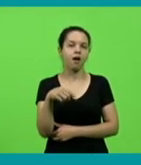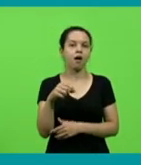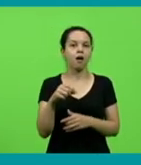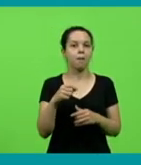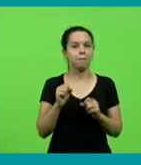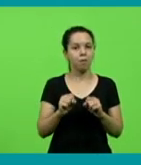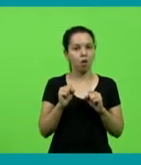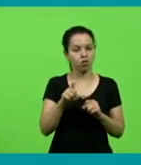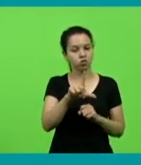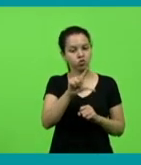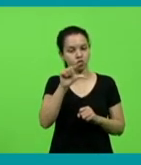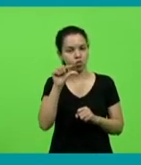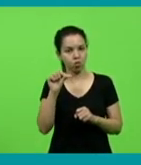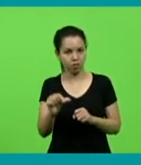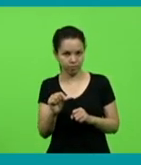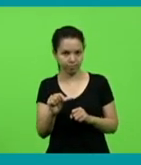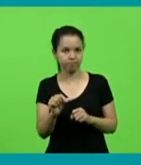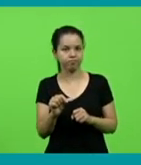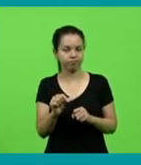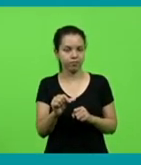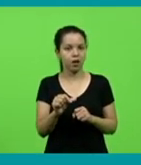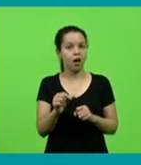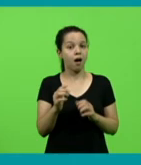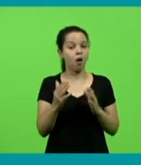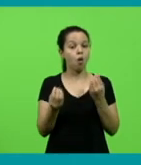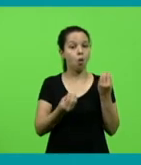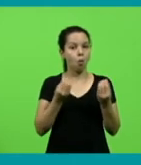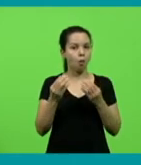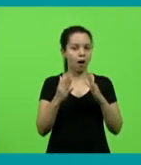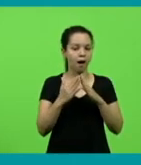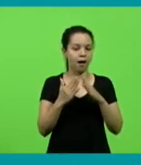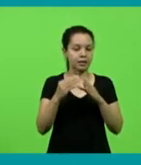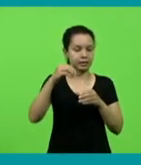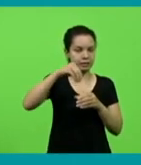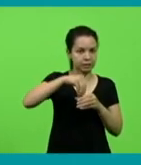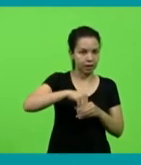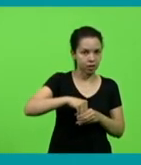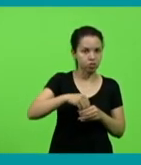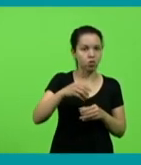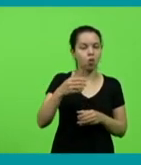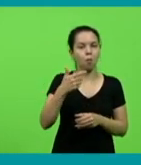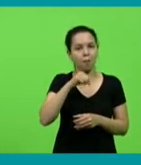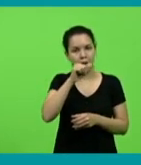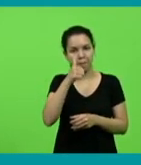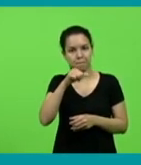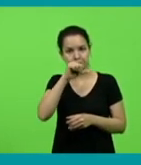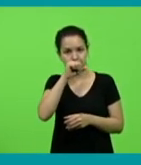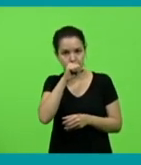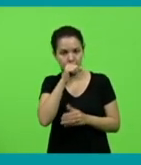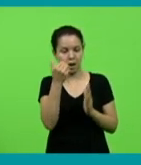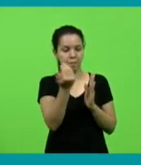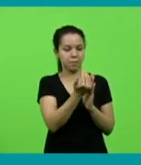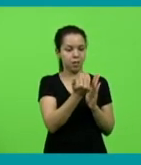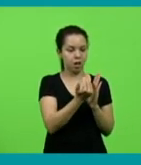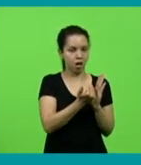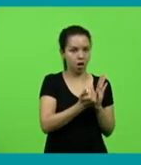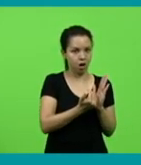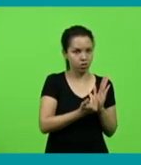Nesse viés, o aluno tem em sua casa uma dedicação singular com um plano de atividades.